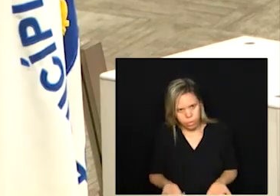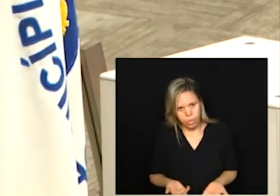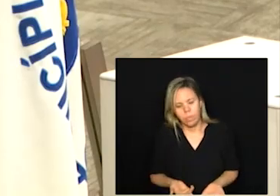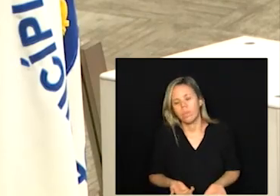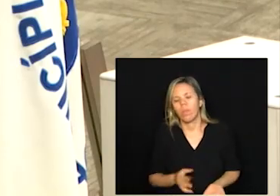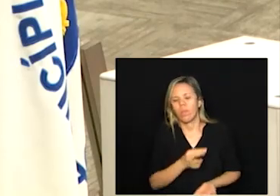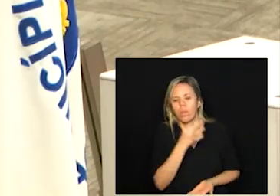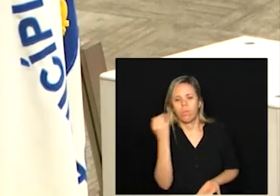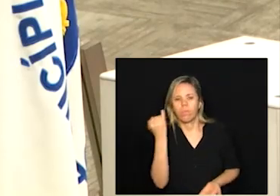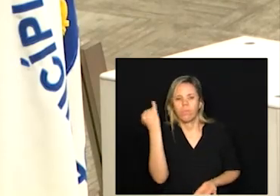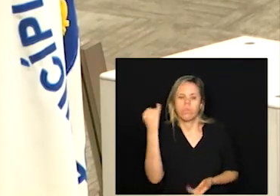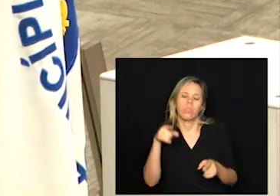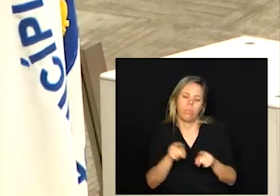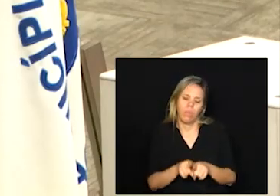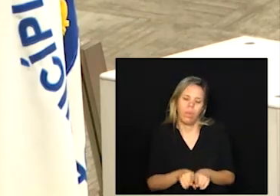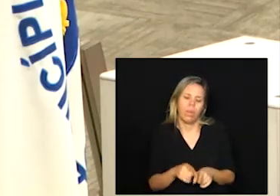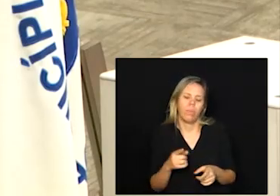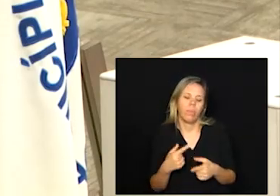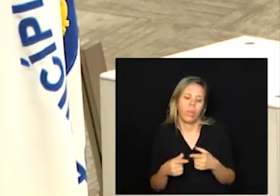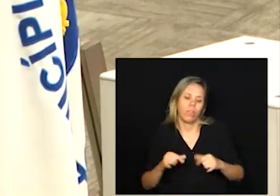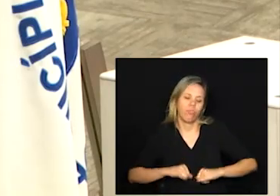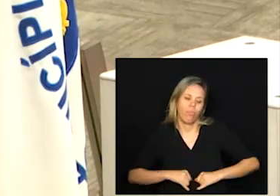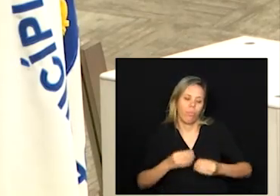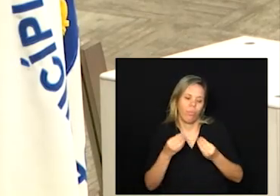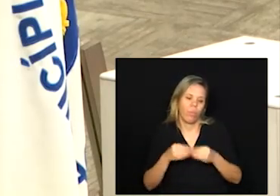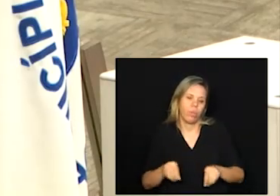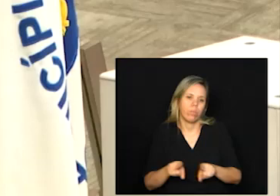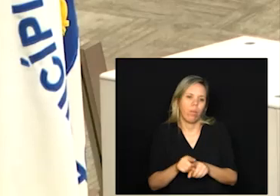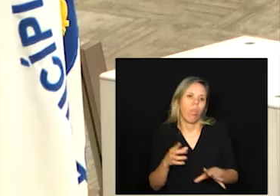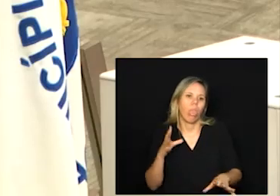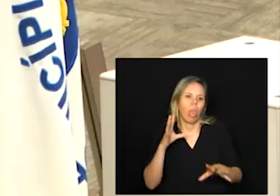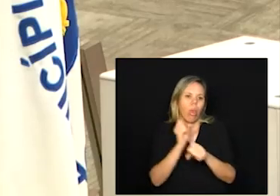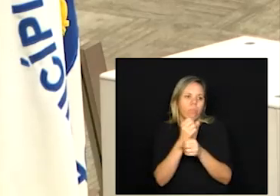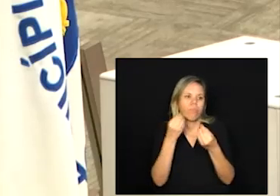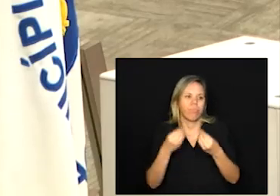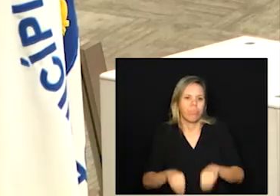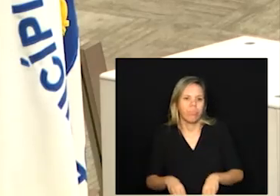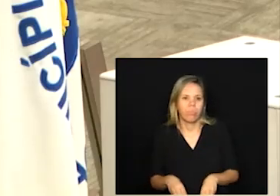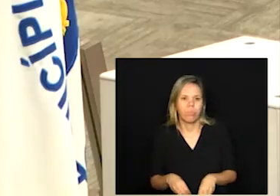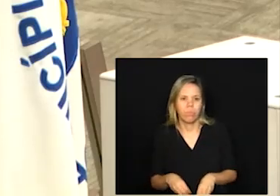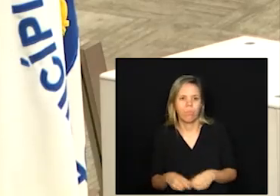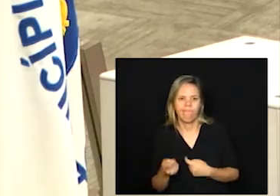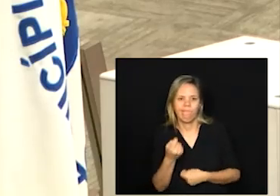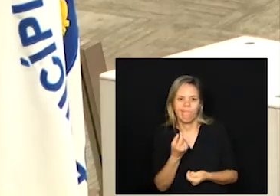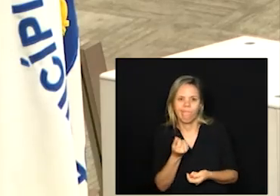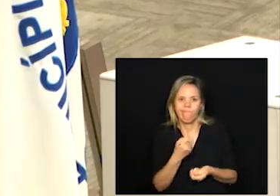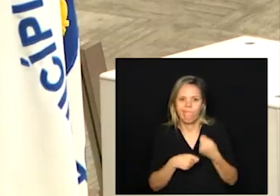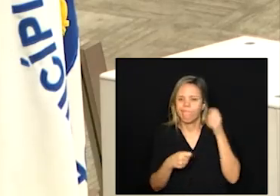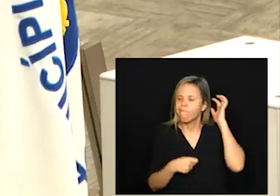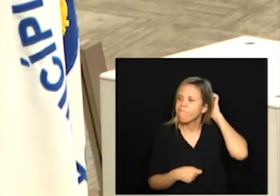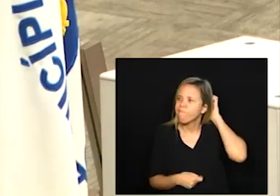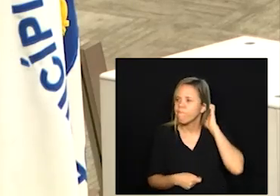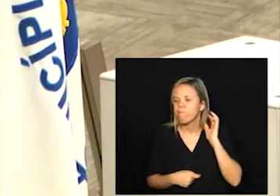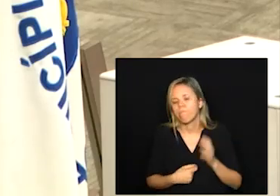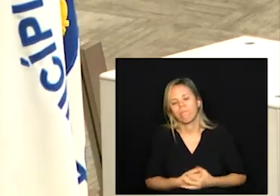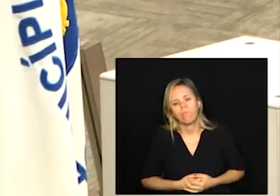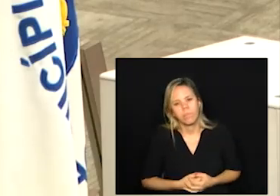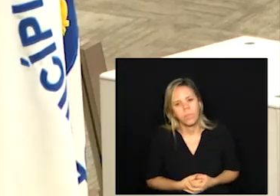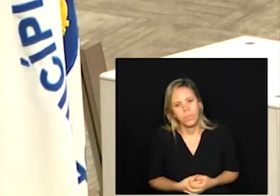foi muito impactado também, né, que está acumulando prejuízos de ordem financeira, econômica, até